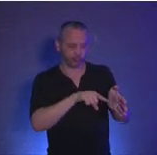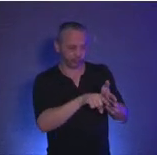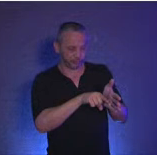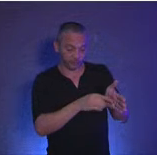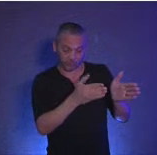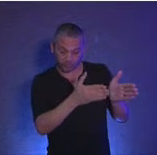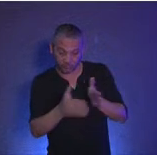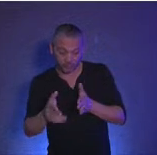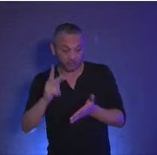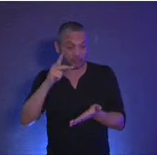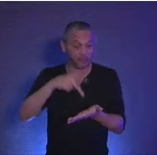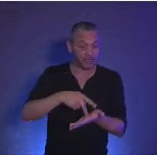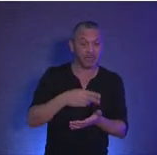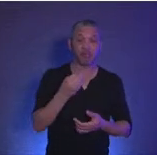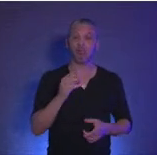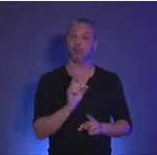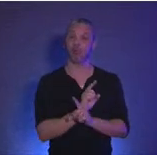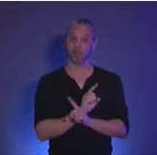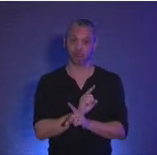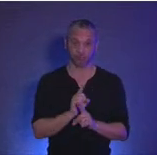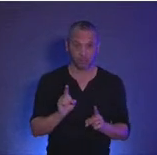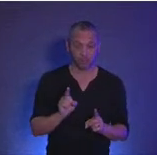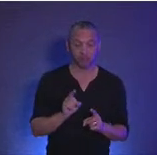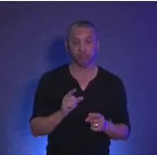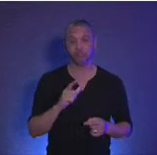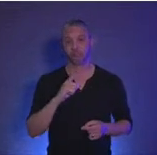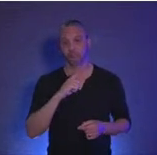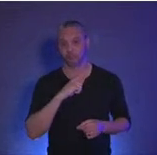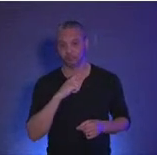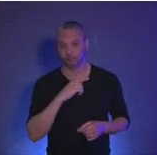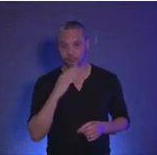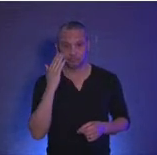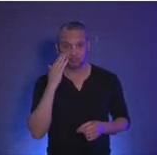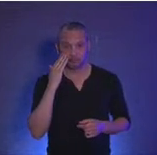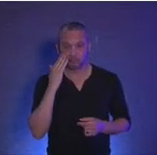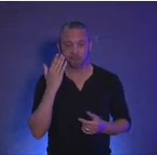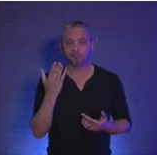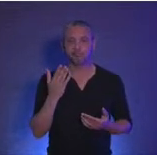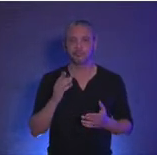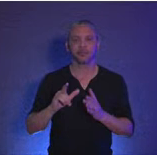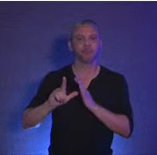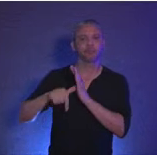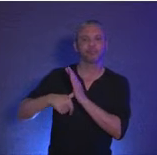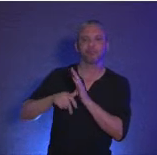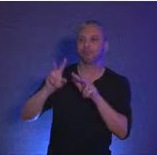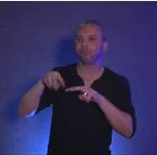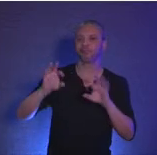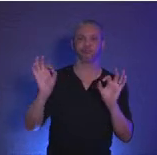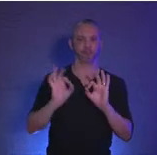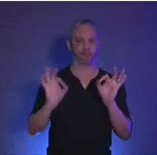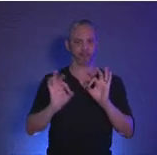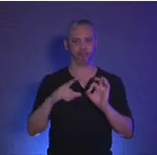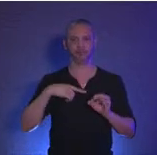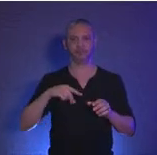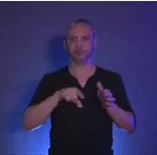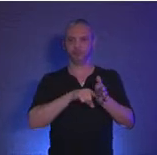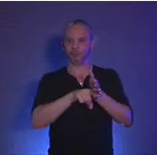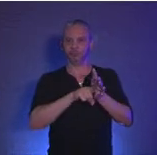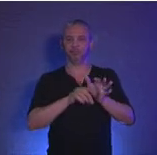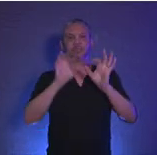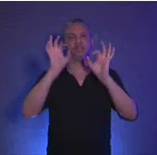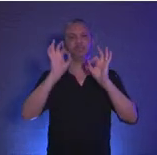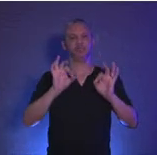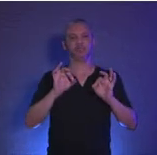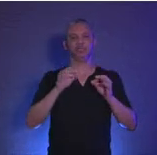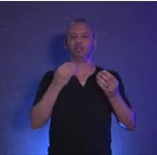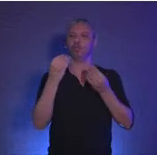vídeo que está sendo muito visualizado, então, talvez não vai ficar perdendo tempo com um vídeo que ninguém está vendo, então, ele já filtra, e aí são só